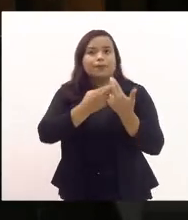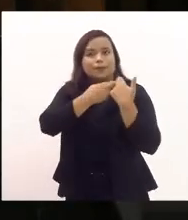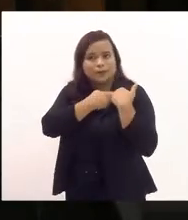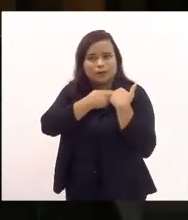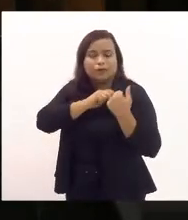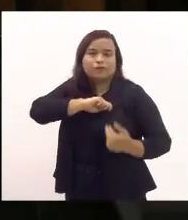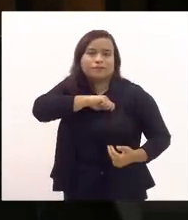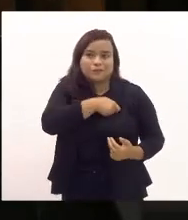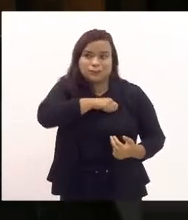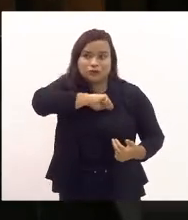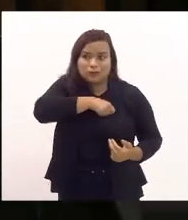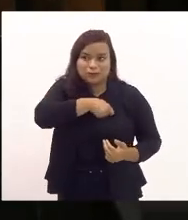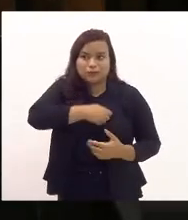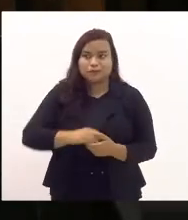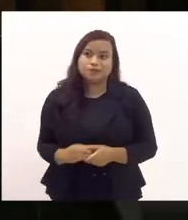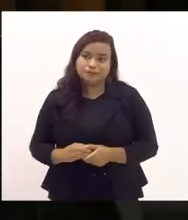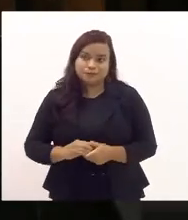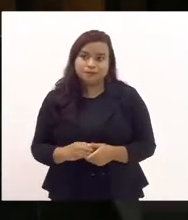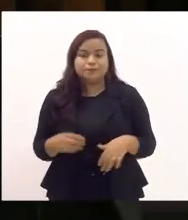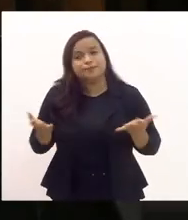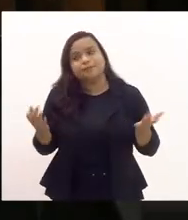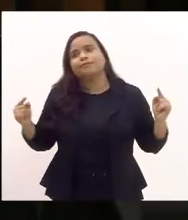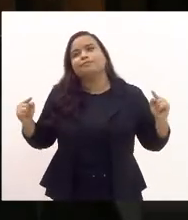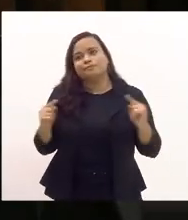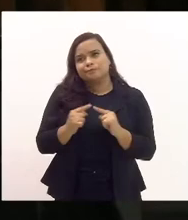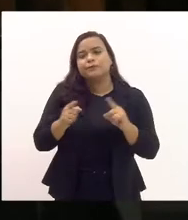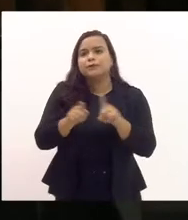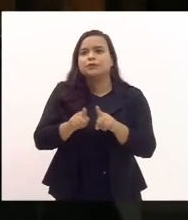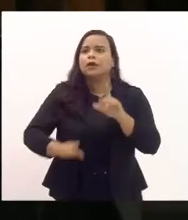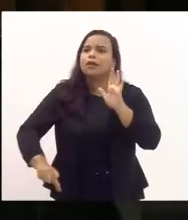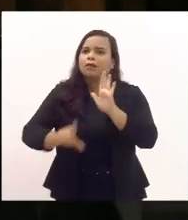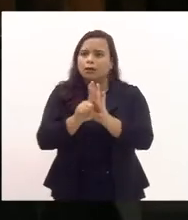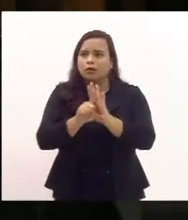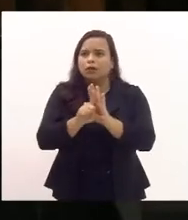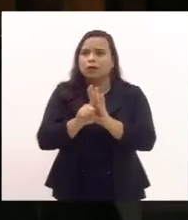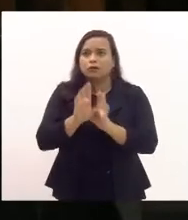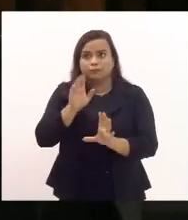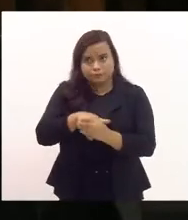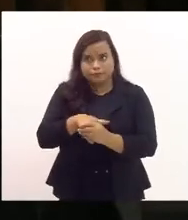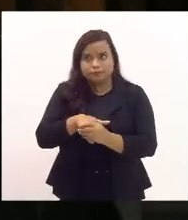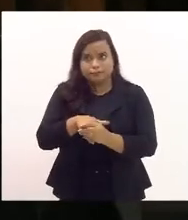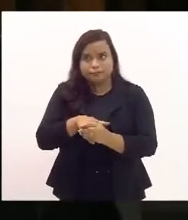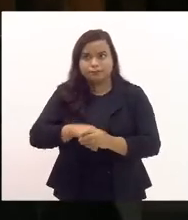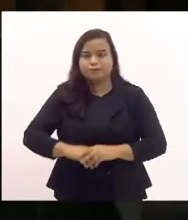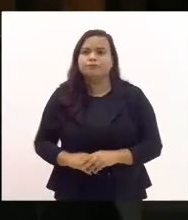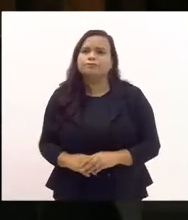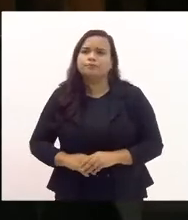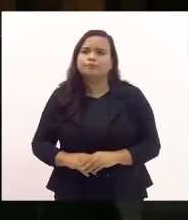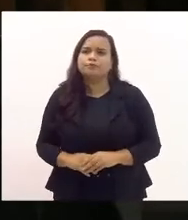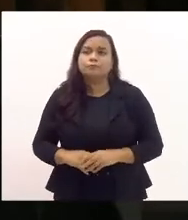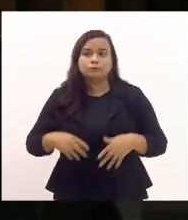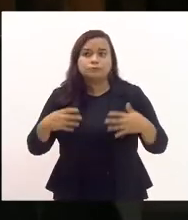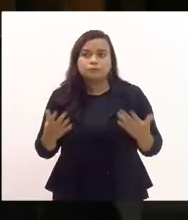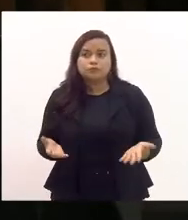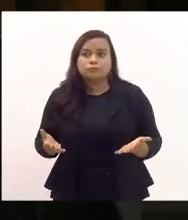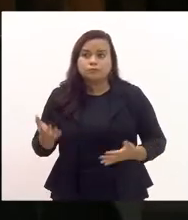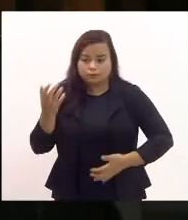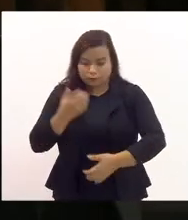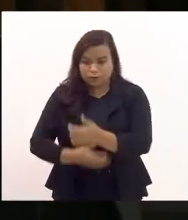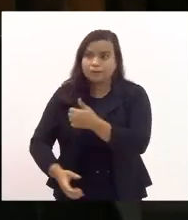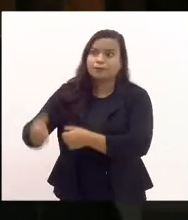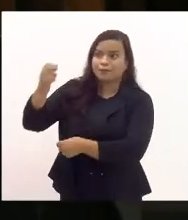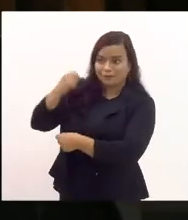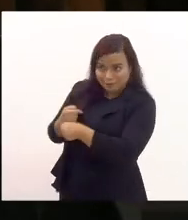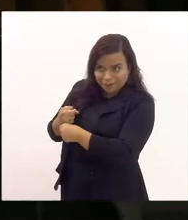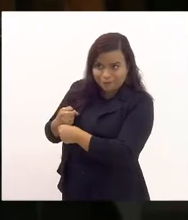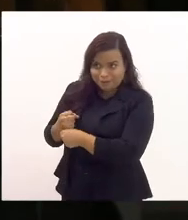fiscal combinada com a leitura eleitoral no último ano